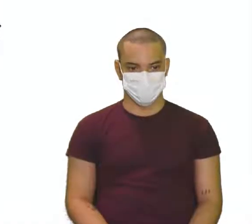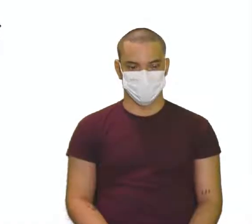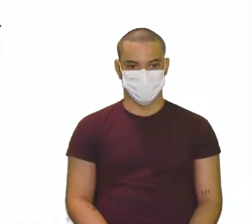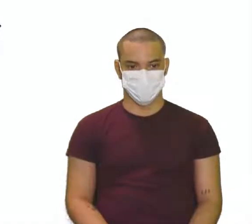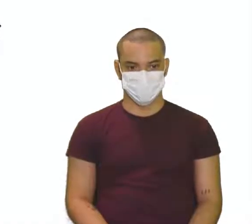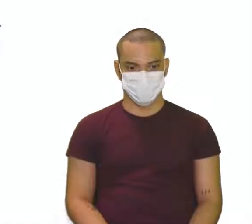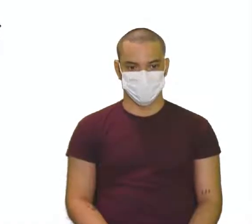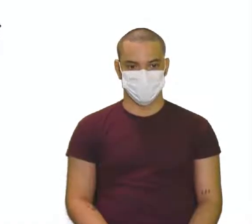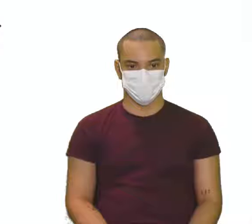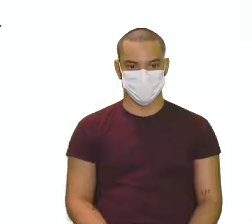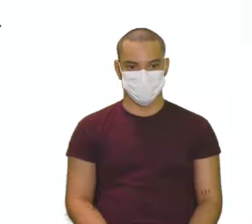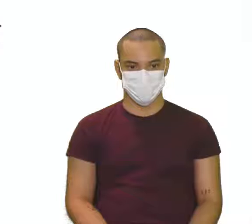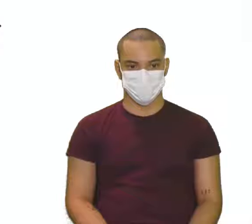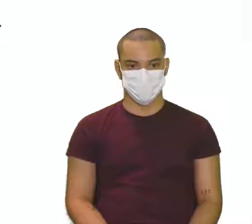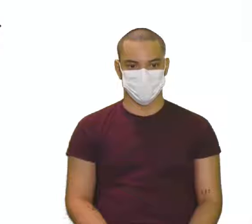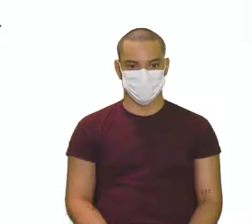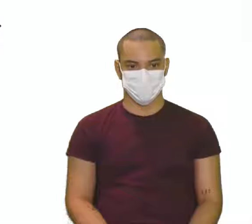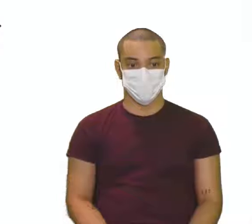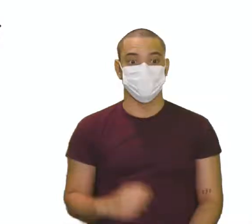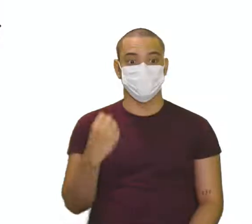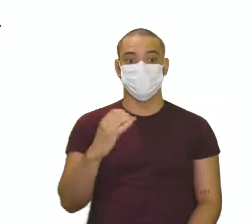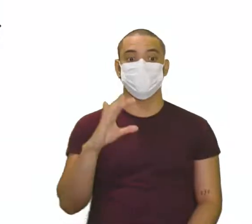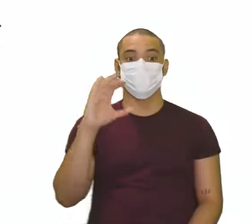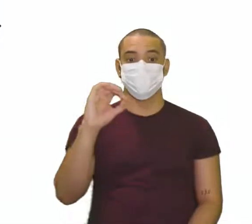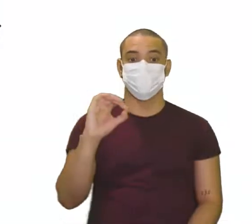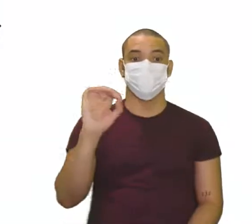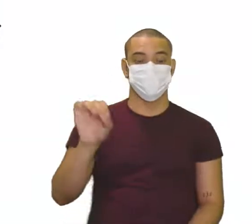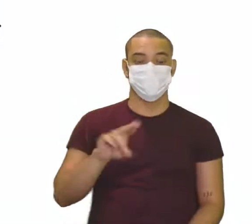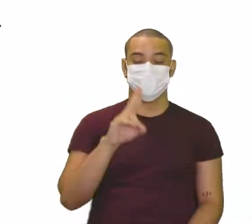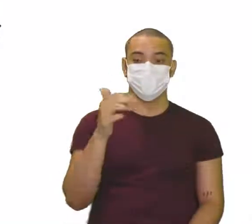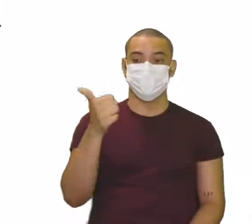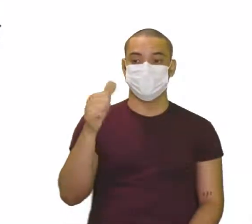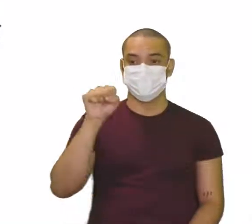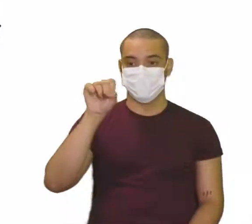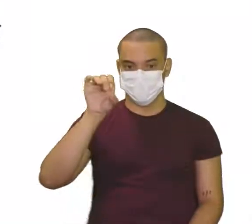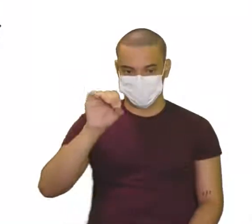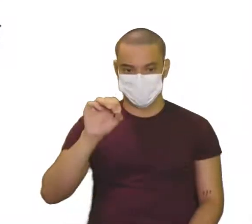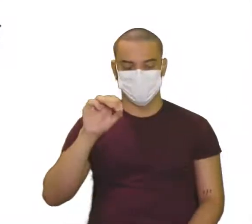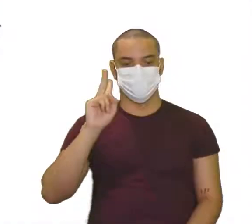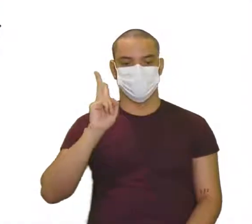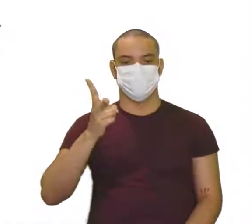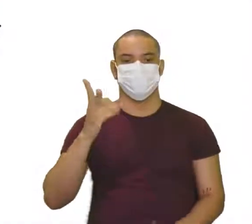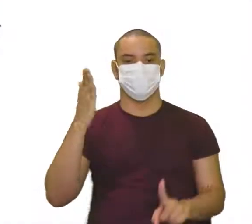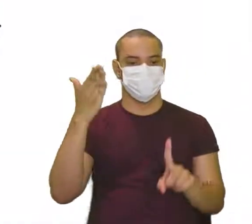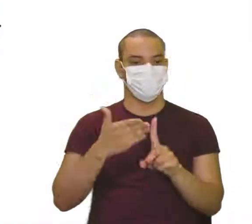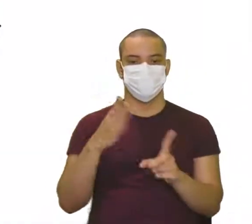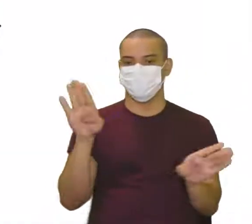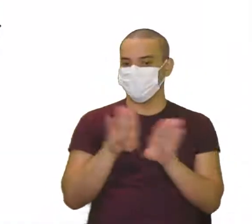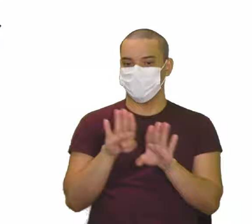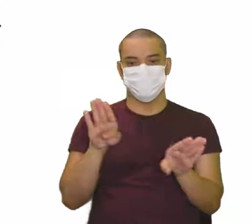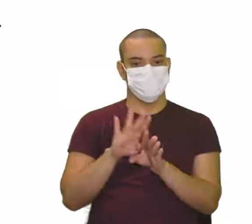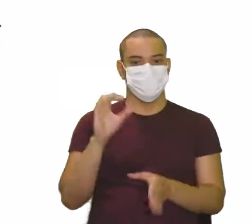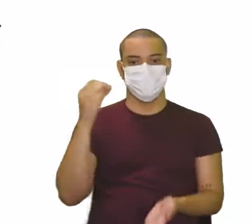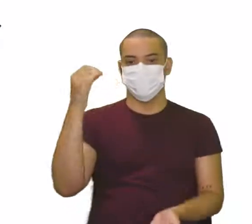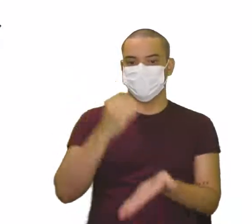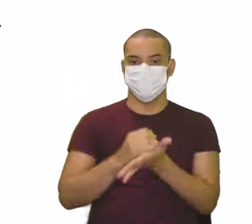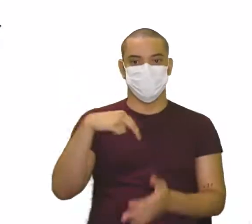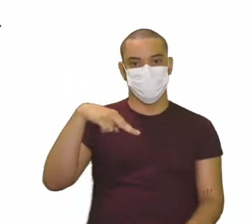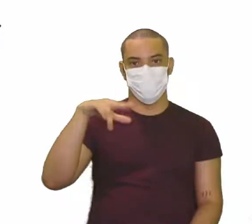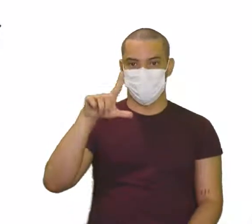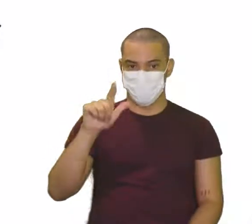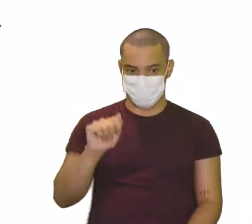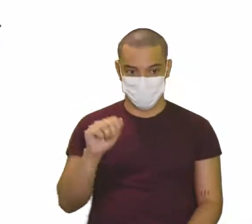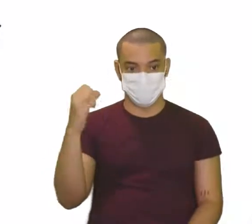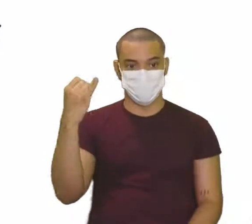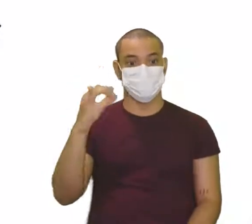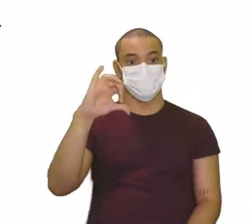ângulo for 180 aqui ou for 0, ou seja, na mesma direção, também força magnética nula. E aqui,